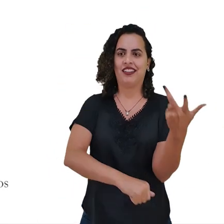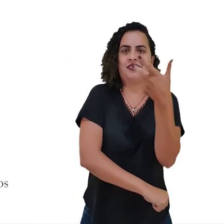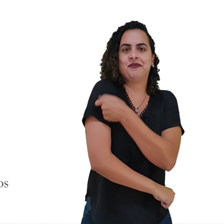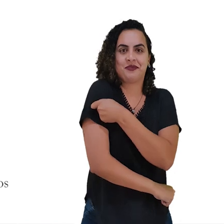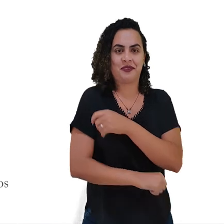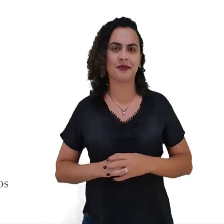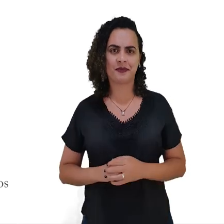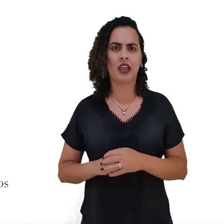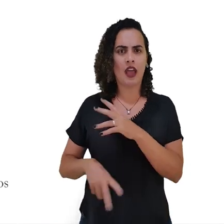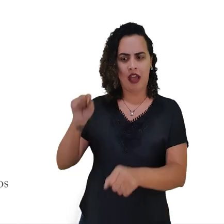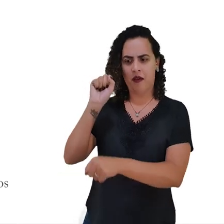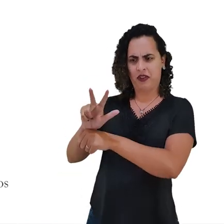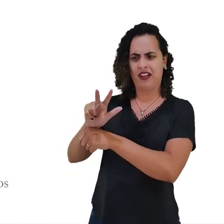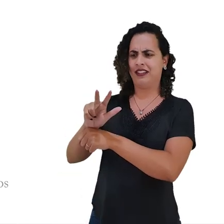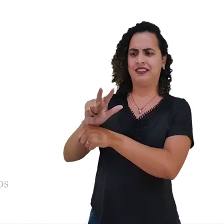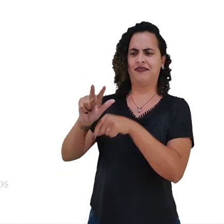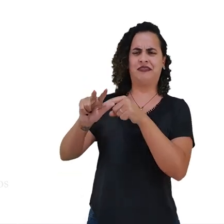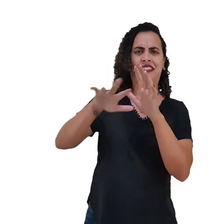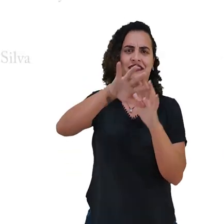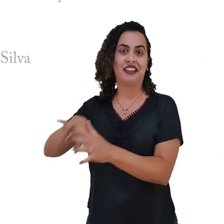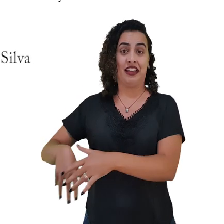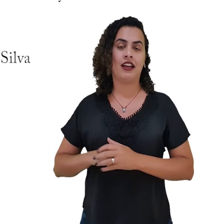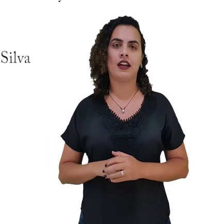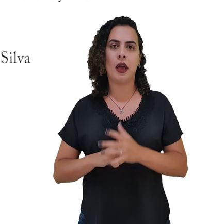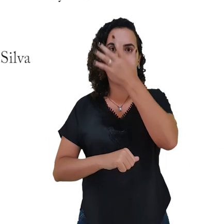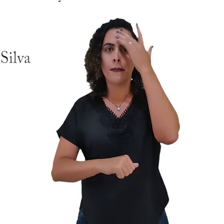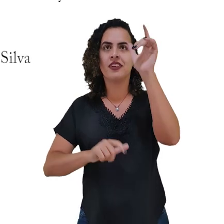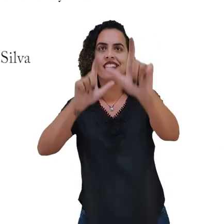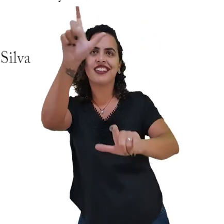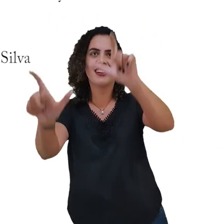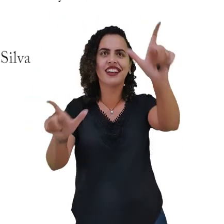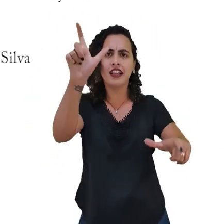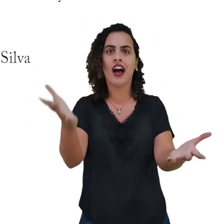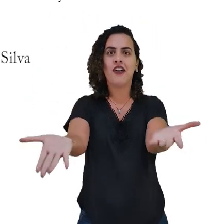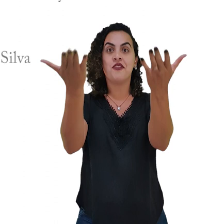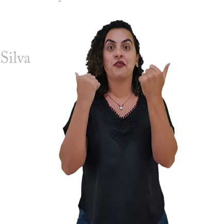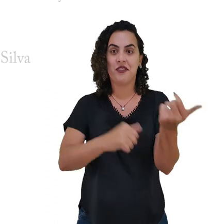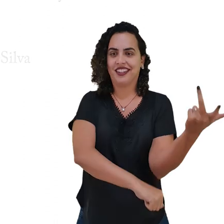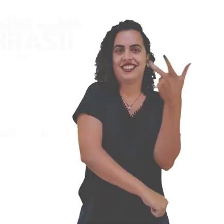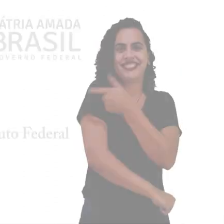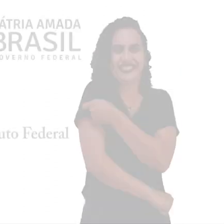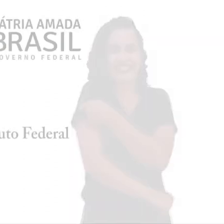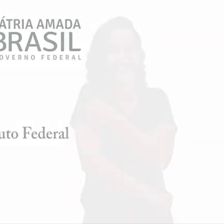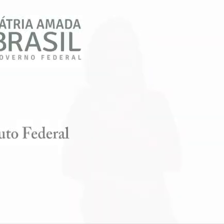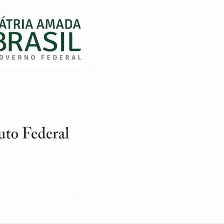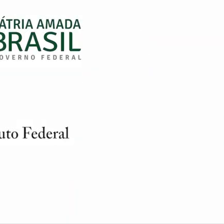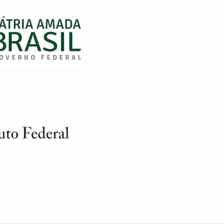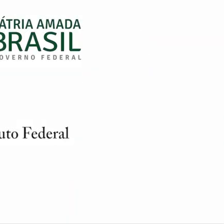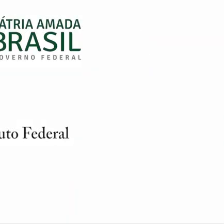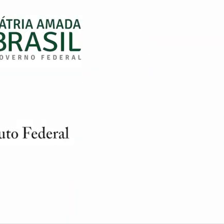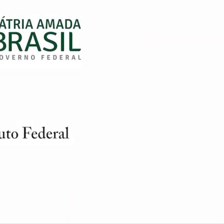vacinar. Então o vírus sai pra lá, vamos todos vacinar. Pararará.